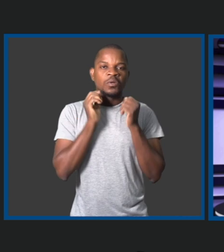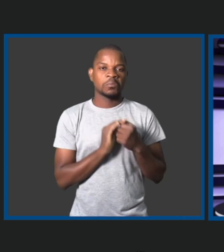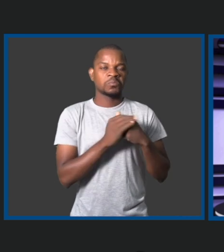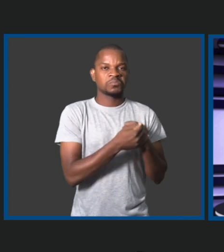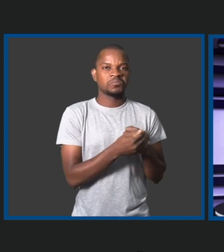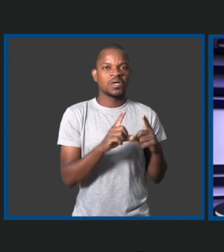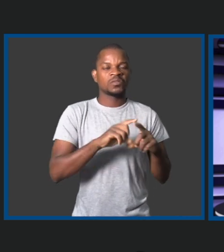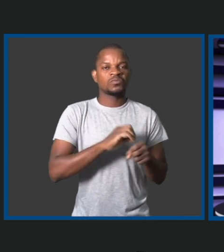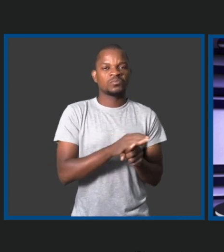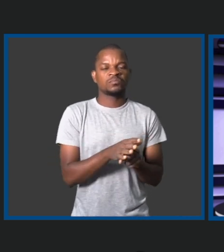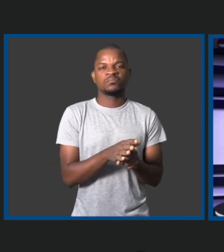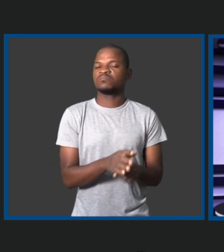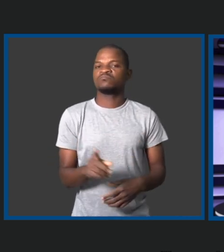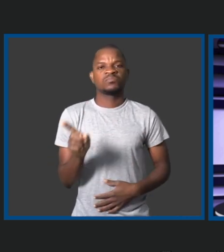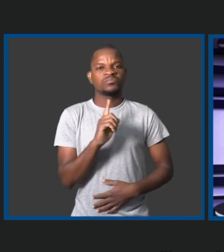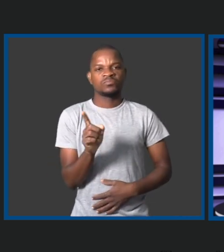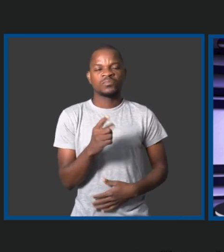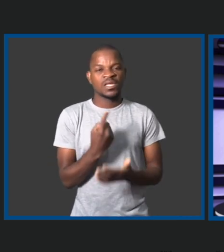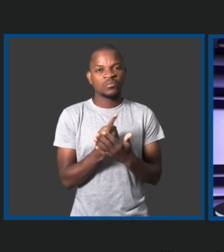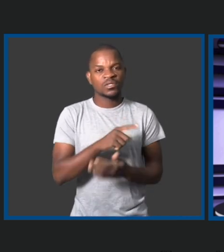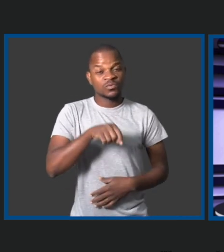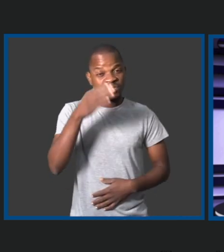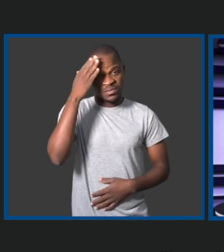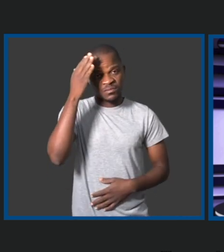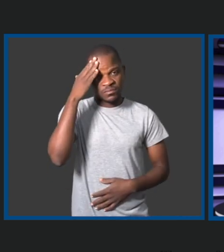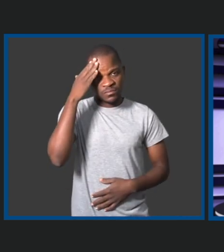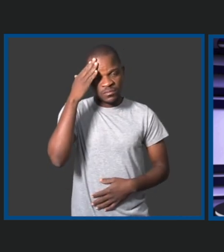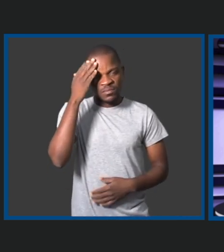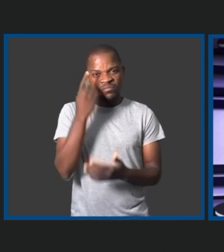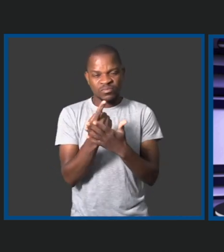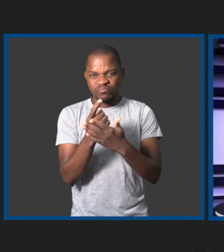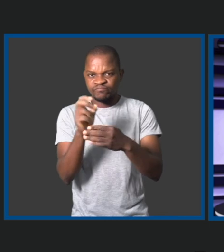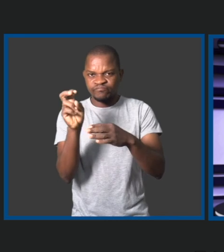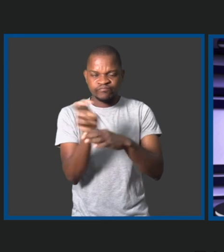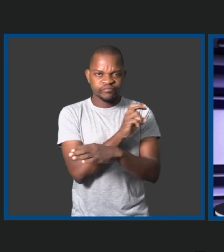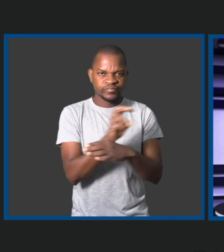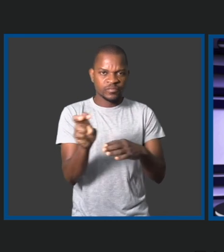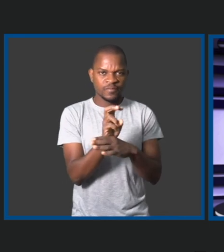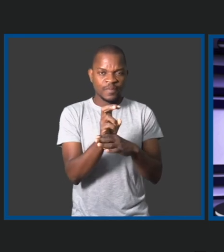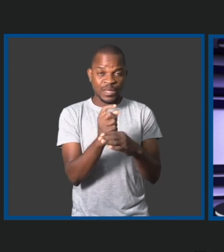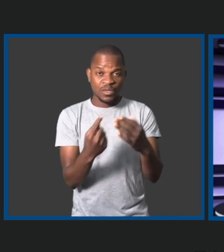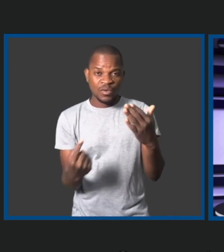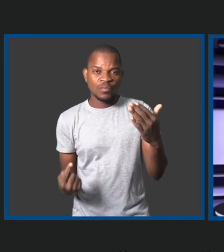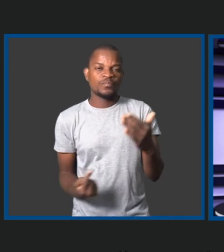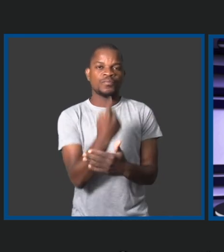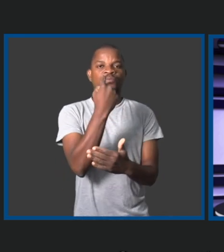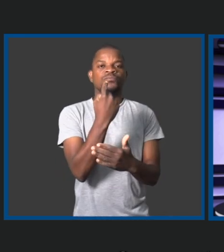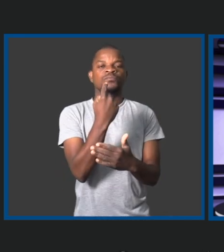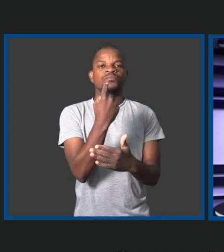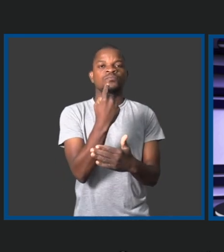muito menos para o país esconder casos. Temos que estar extremamente cientes disso. Nós estamos vigilantes,